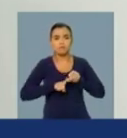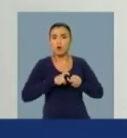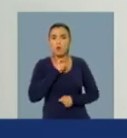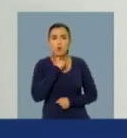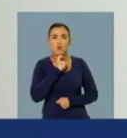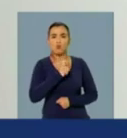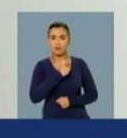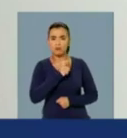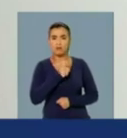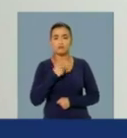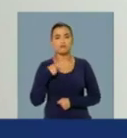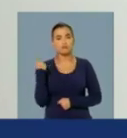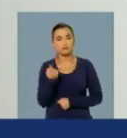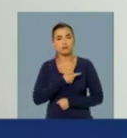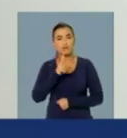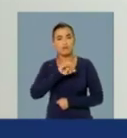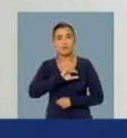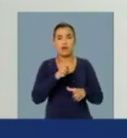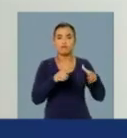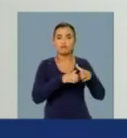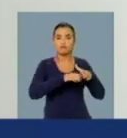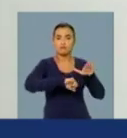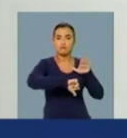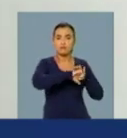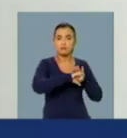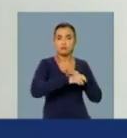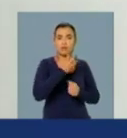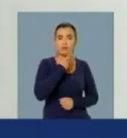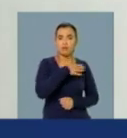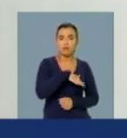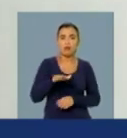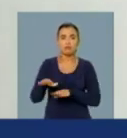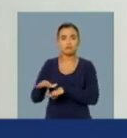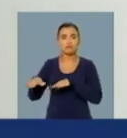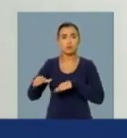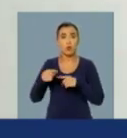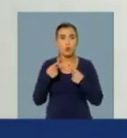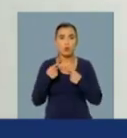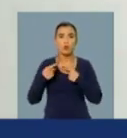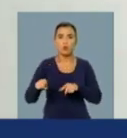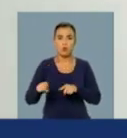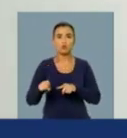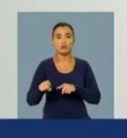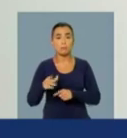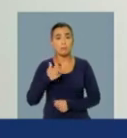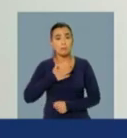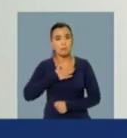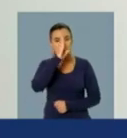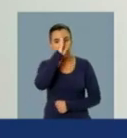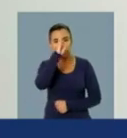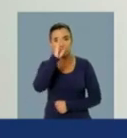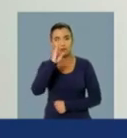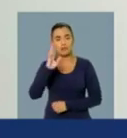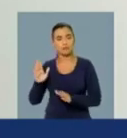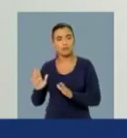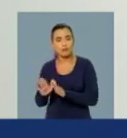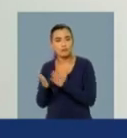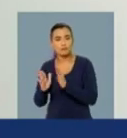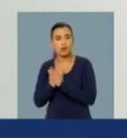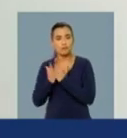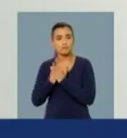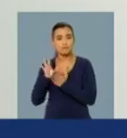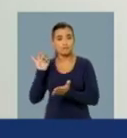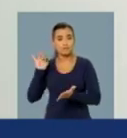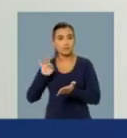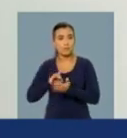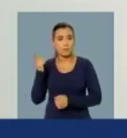com ninguém. Nós vamos enfrentar as máfias das creches, combater o crime organizado no transporte. Comigo, pobre vem em primeiro lugar.